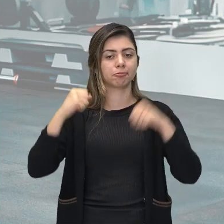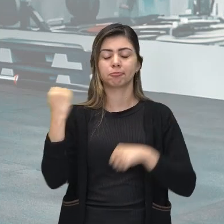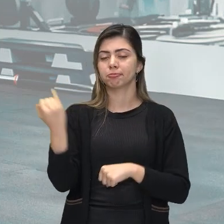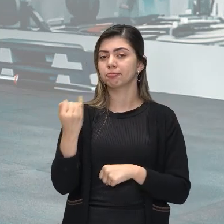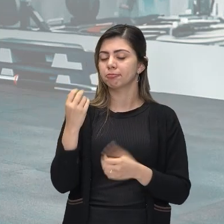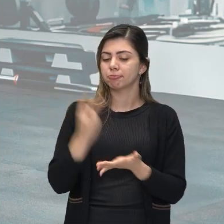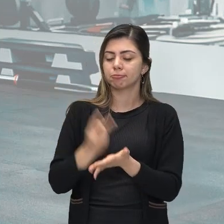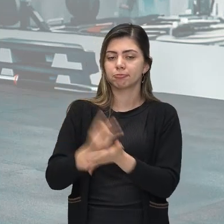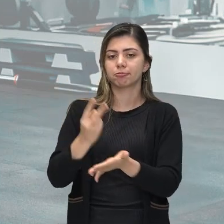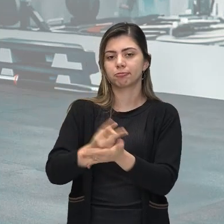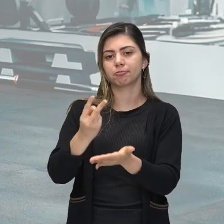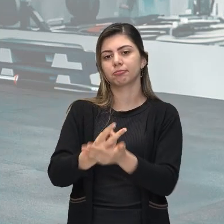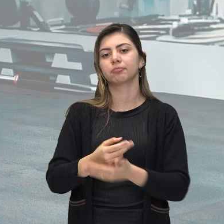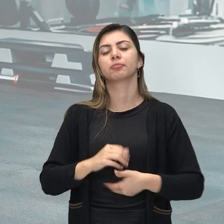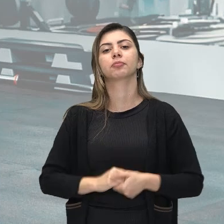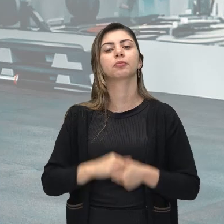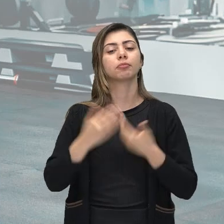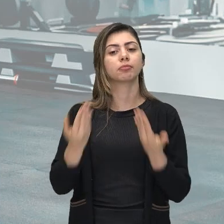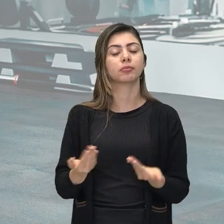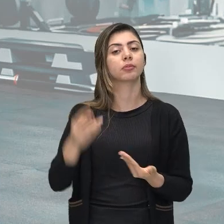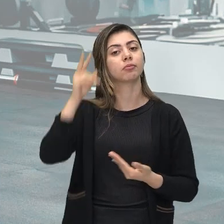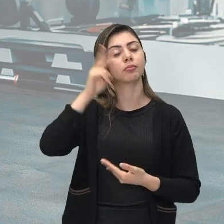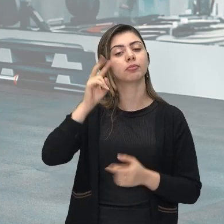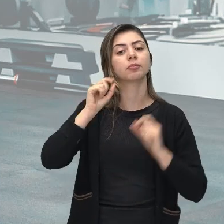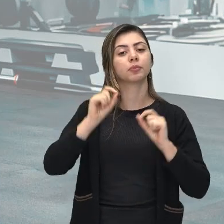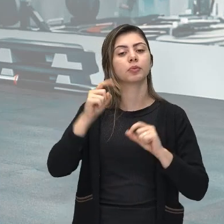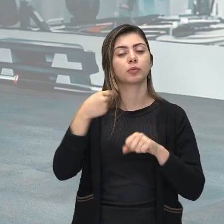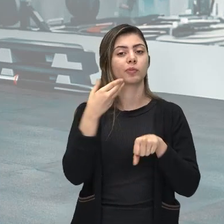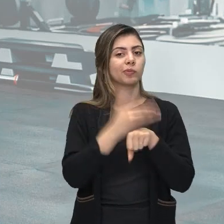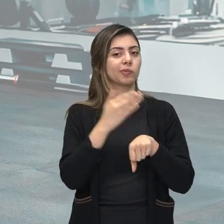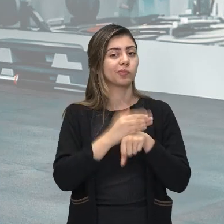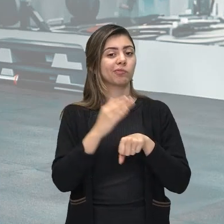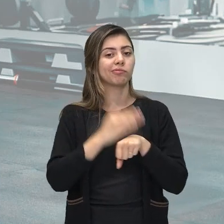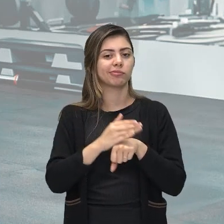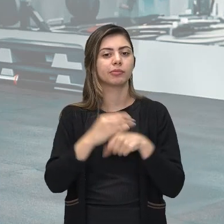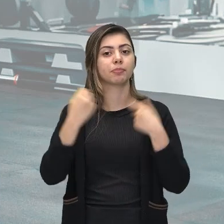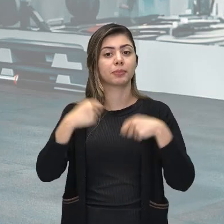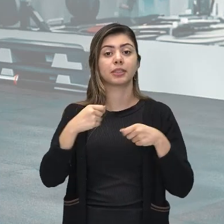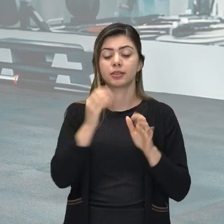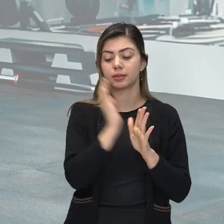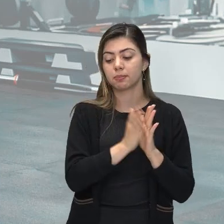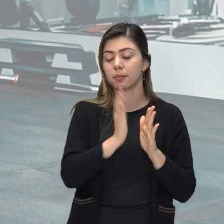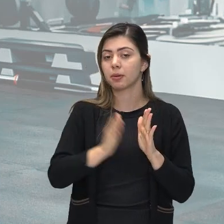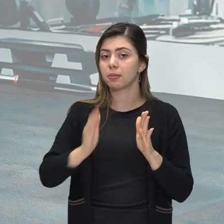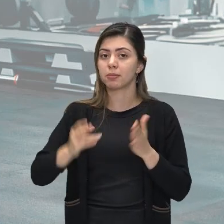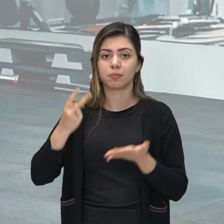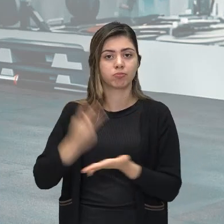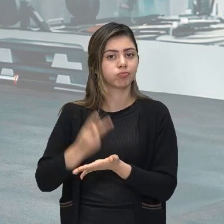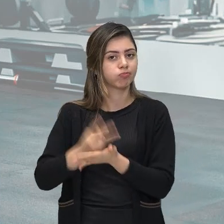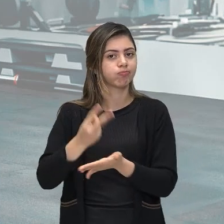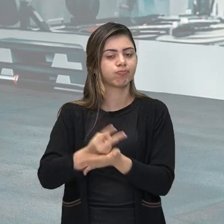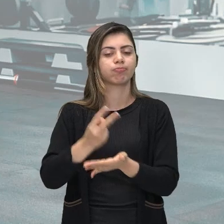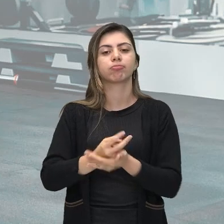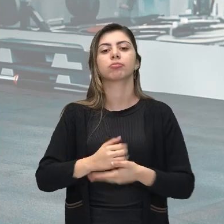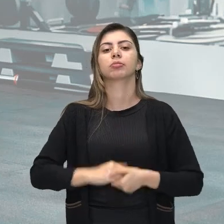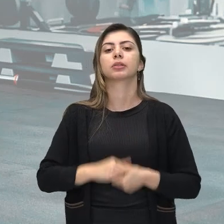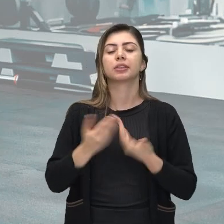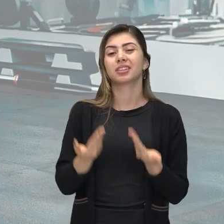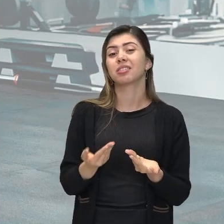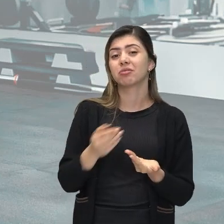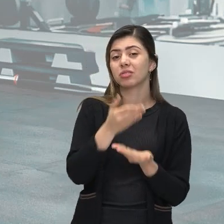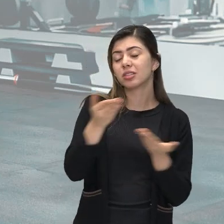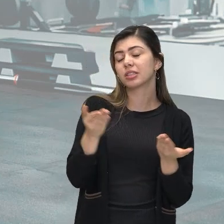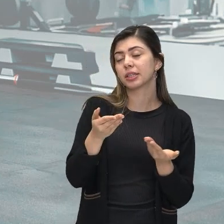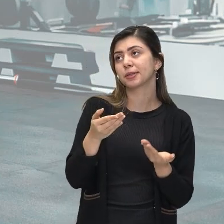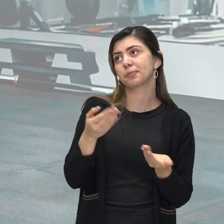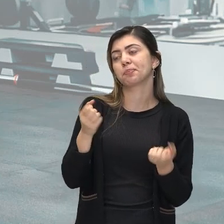ponto, né? Lembrando que o exercitar-se ele tem que ser de uma maneira de fato regular e progressiva. Então, não adianta você se